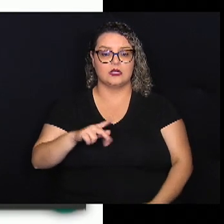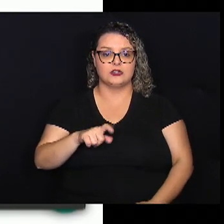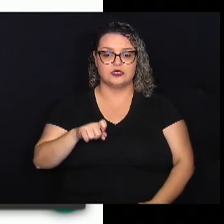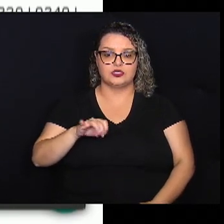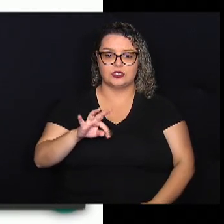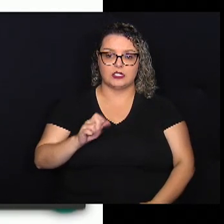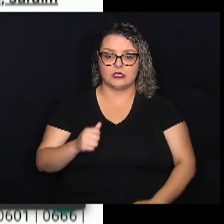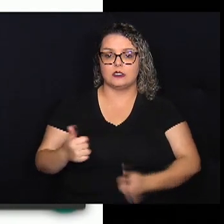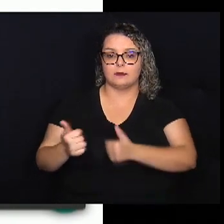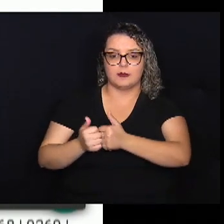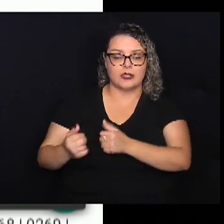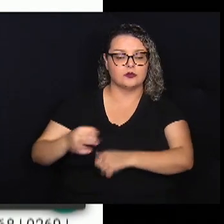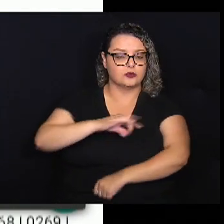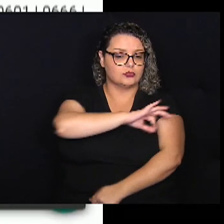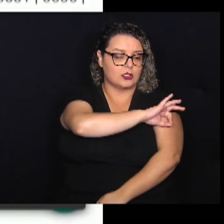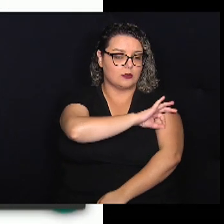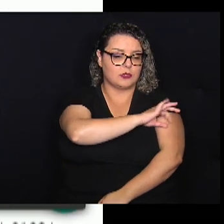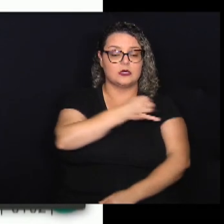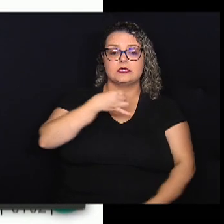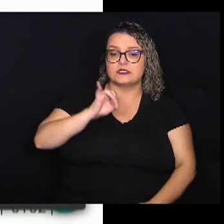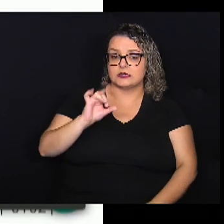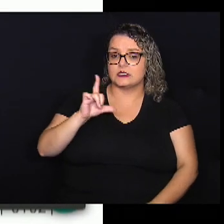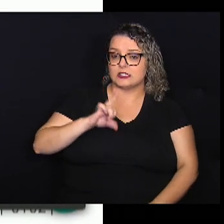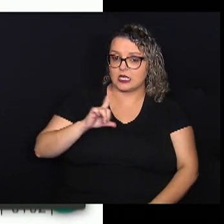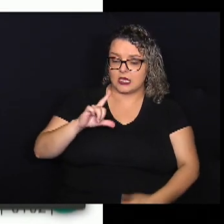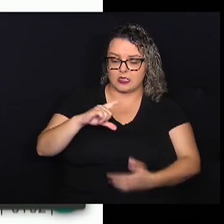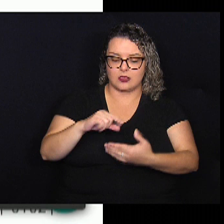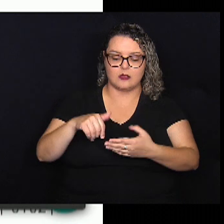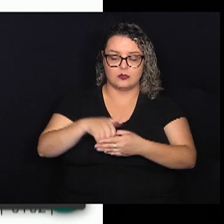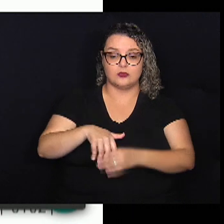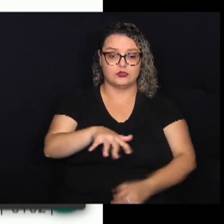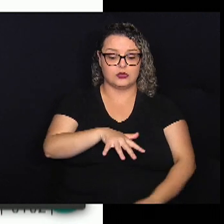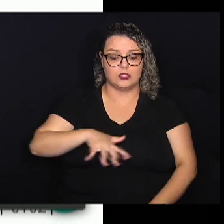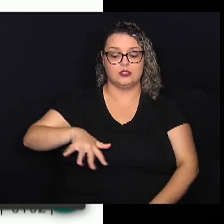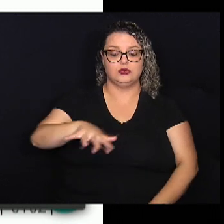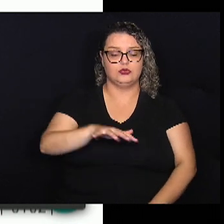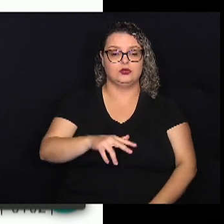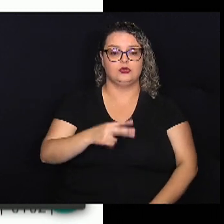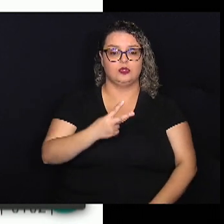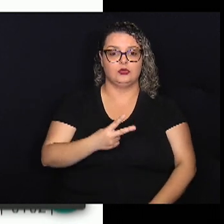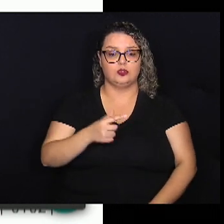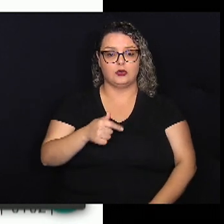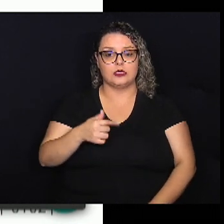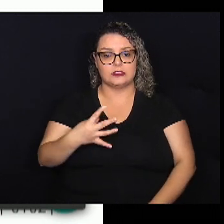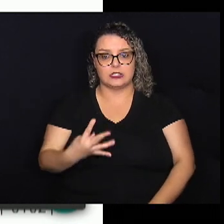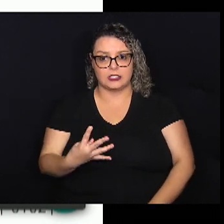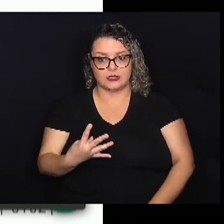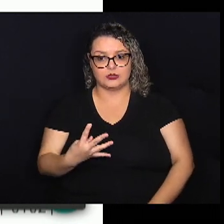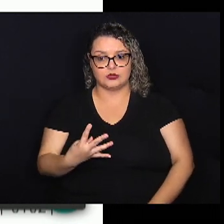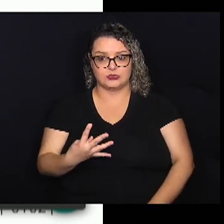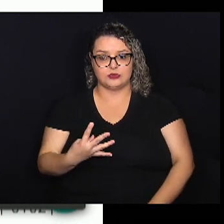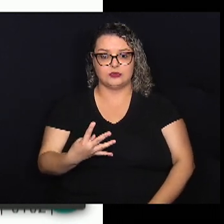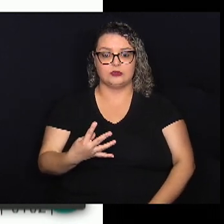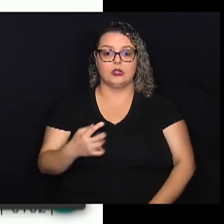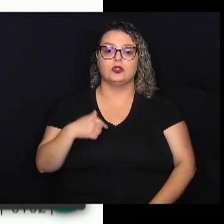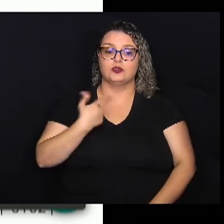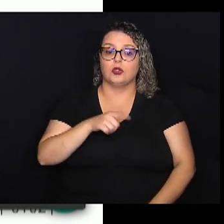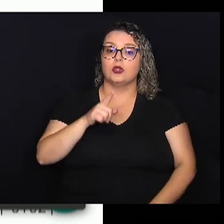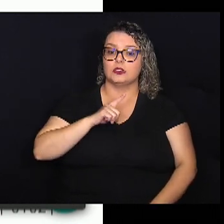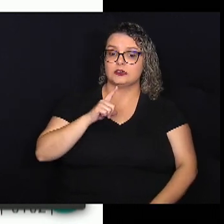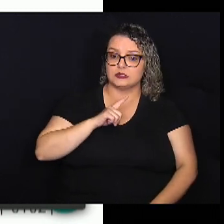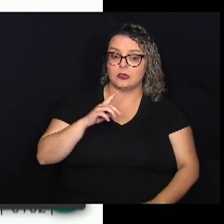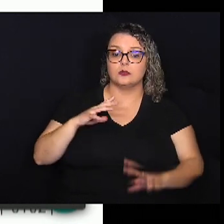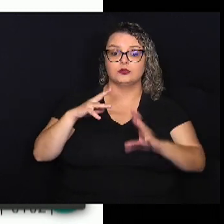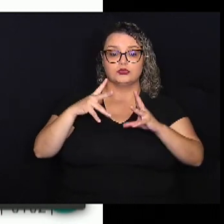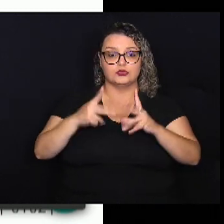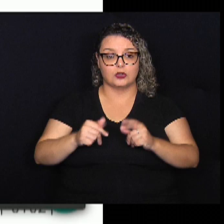Prefeitura. Aí, se você é eleitor da Zona Eleitoral 274, então a gente tem todas